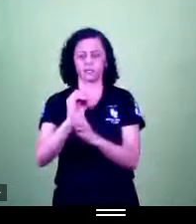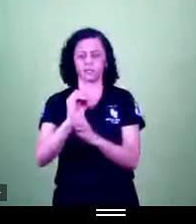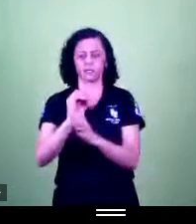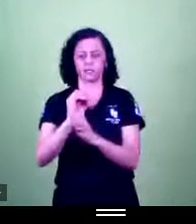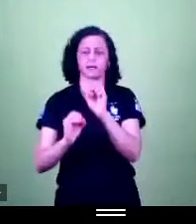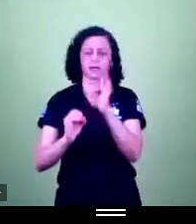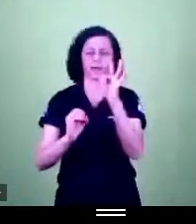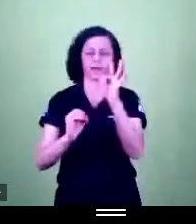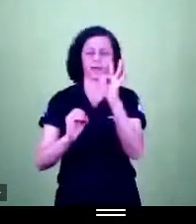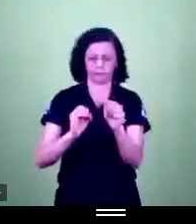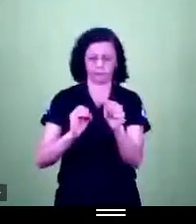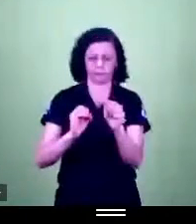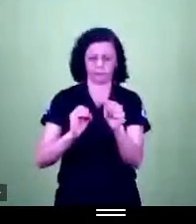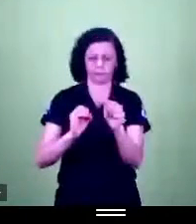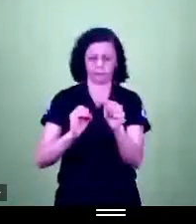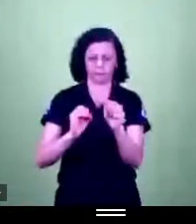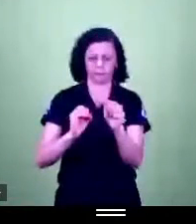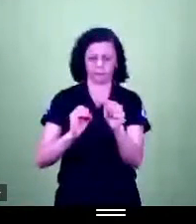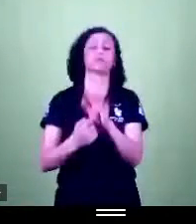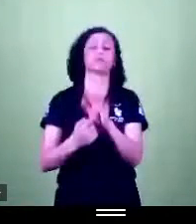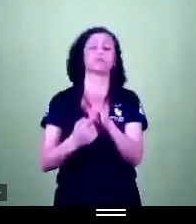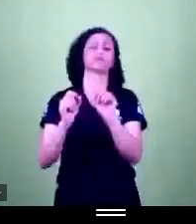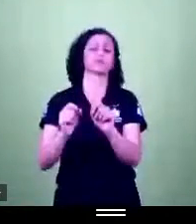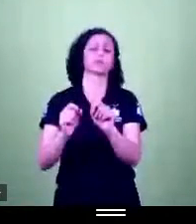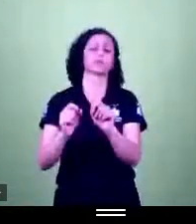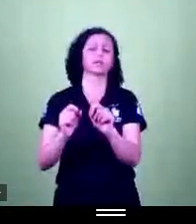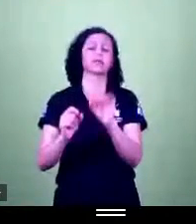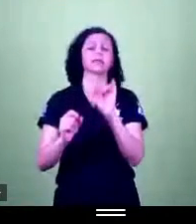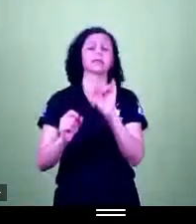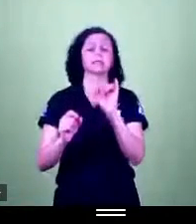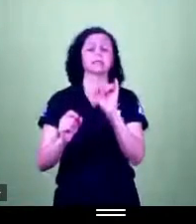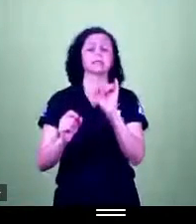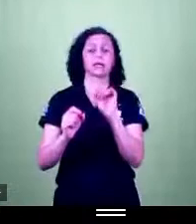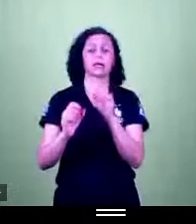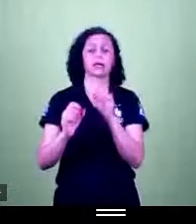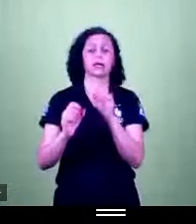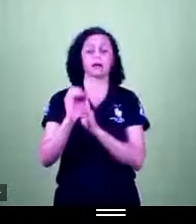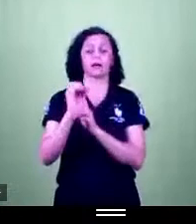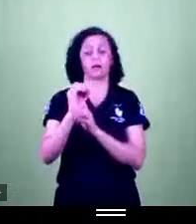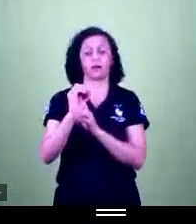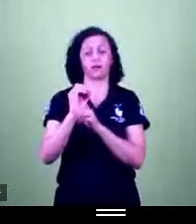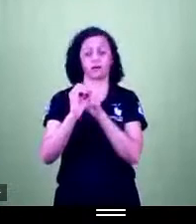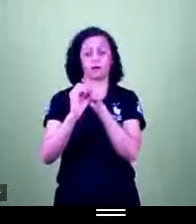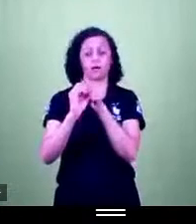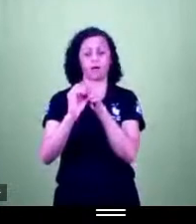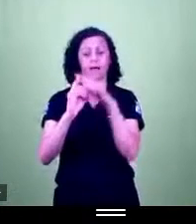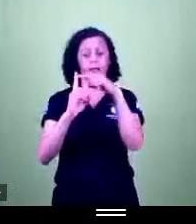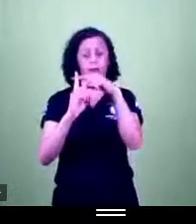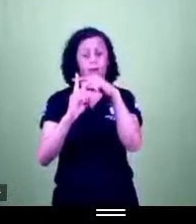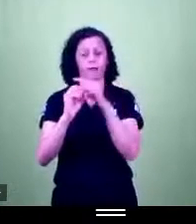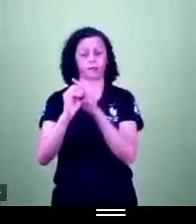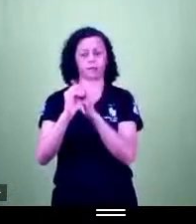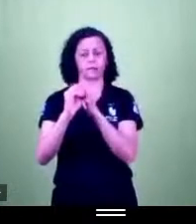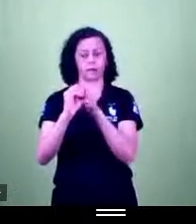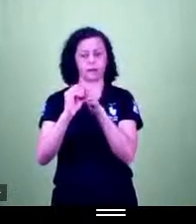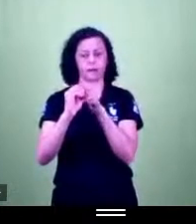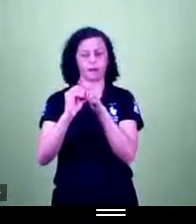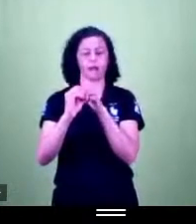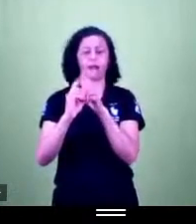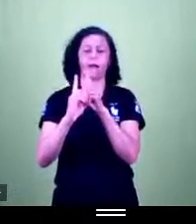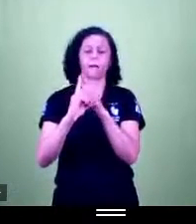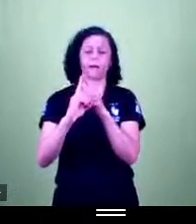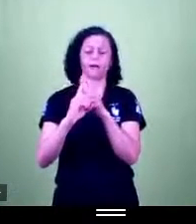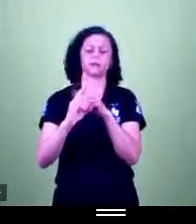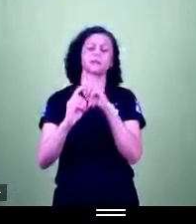a corrente está passando pela fonte saindo, né? Aqui é o mais da fonte, está saindo do mais, voltando aqui no menos. Se